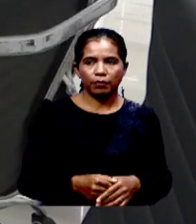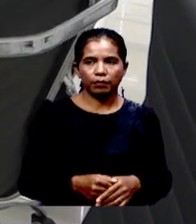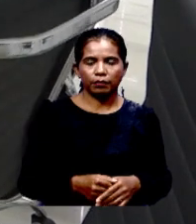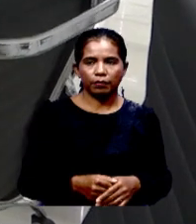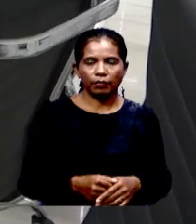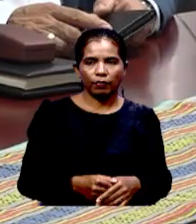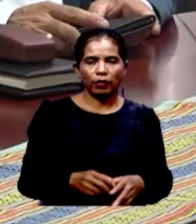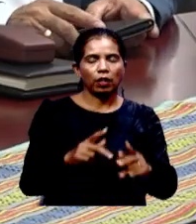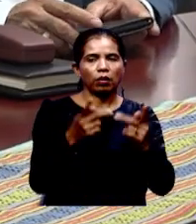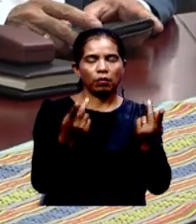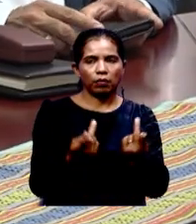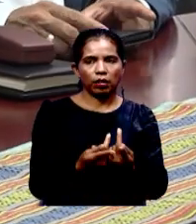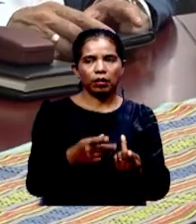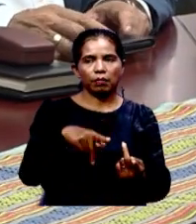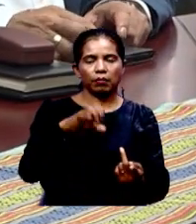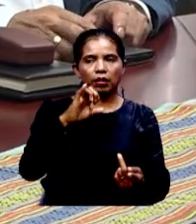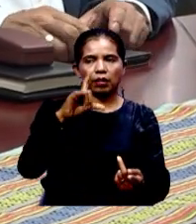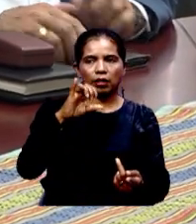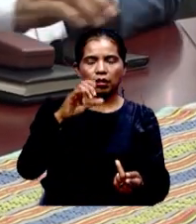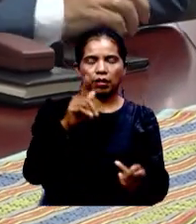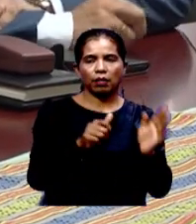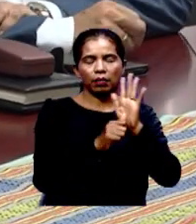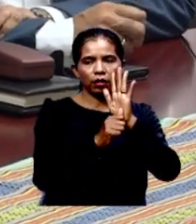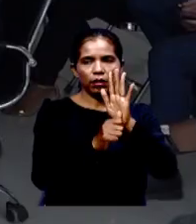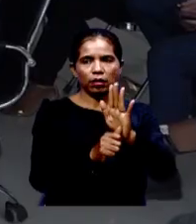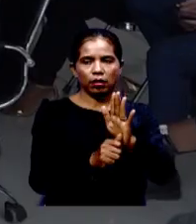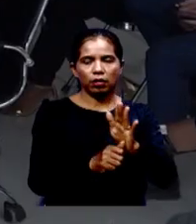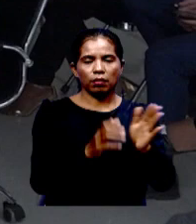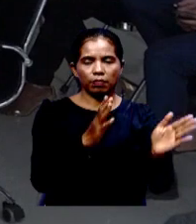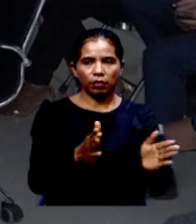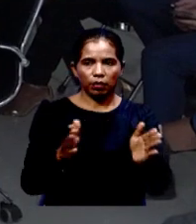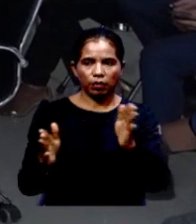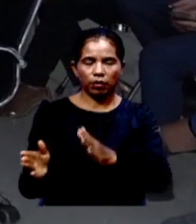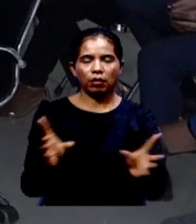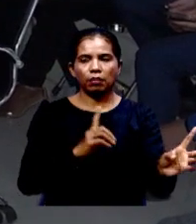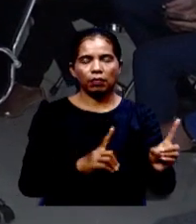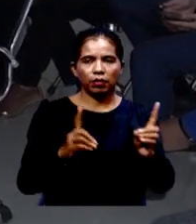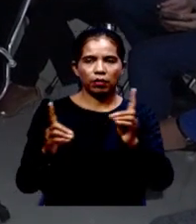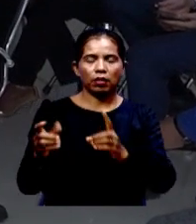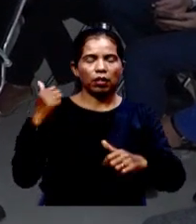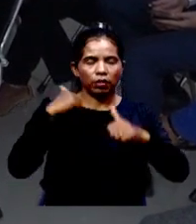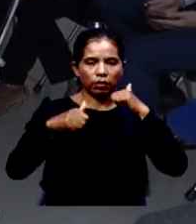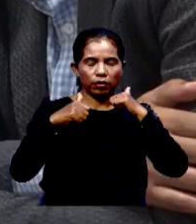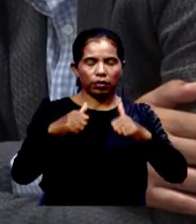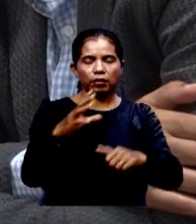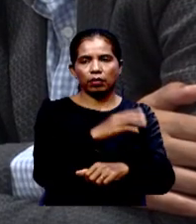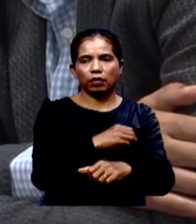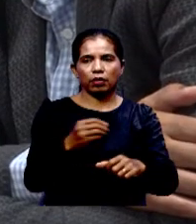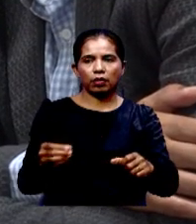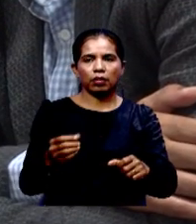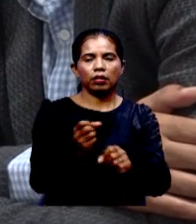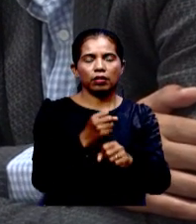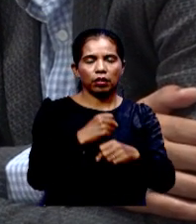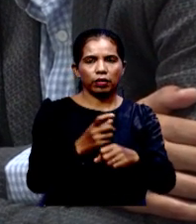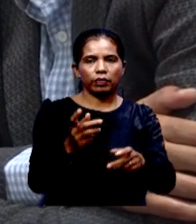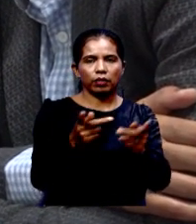Empresa Pelican Paradise, quinta semana, né? Apresenta progresso, preparação, implementação, atividade, investimento e setor